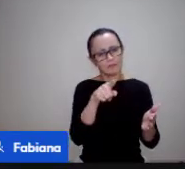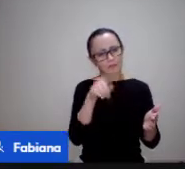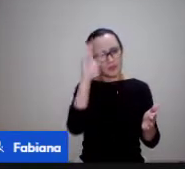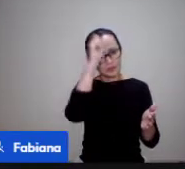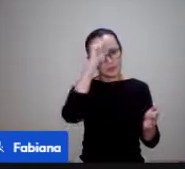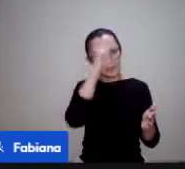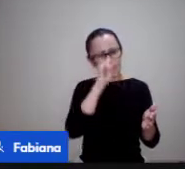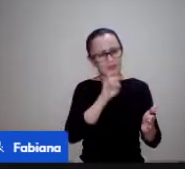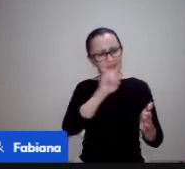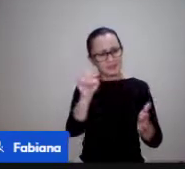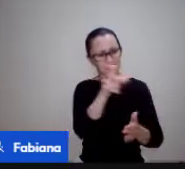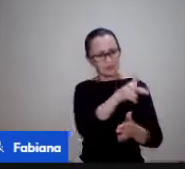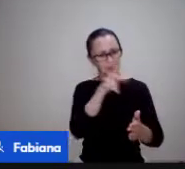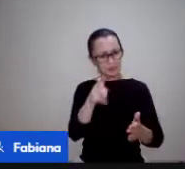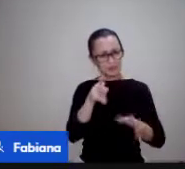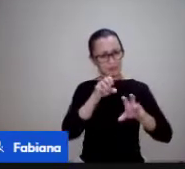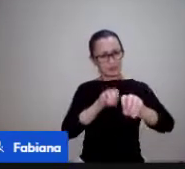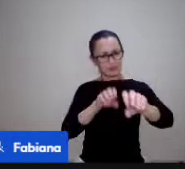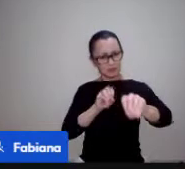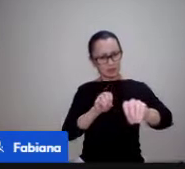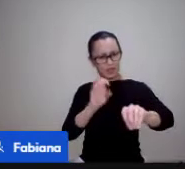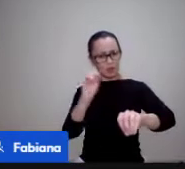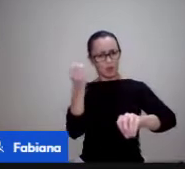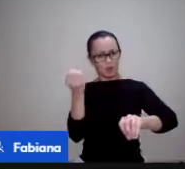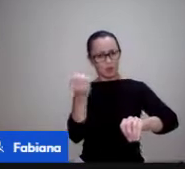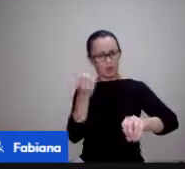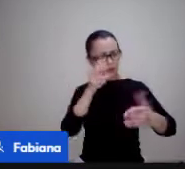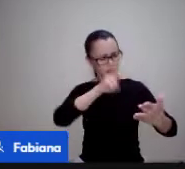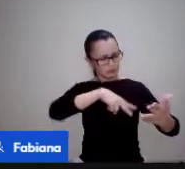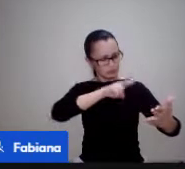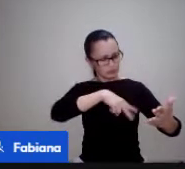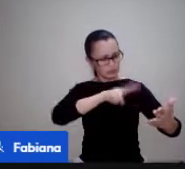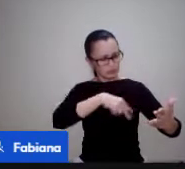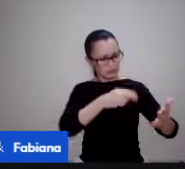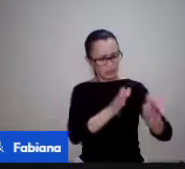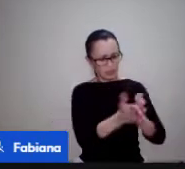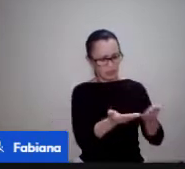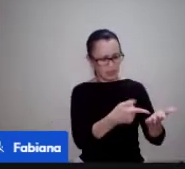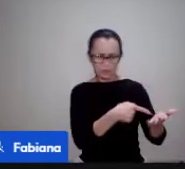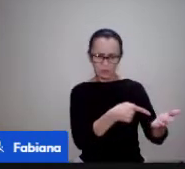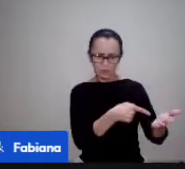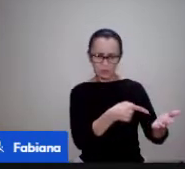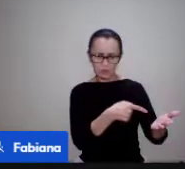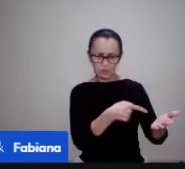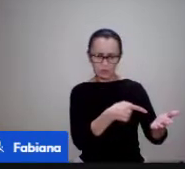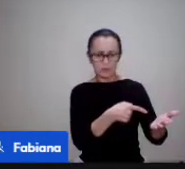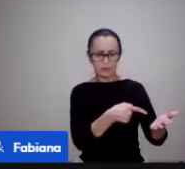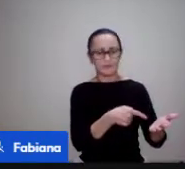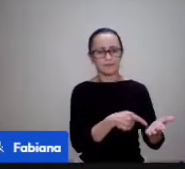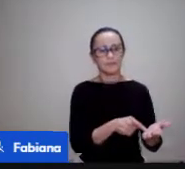professora ou nos livros. Mas isso de forma